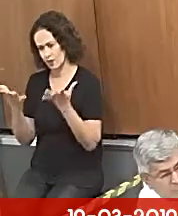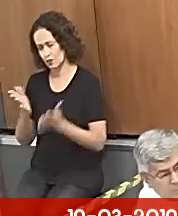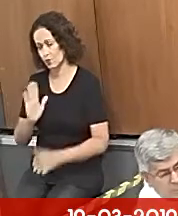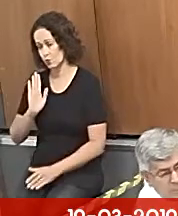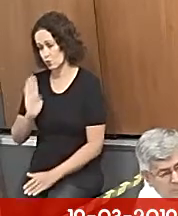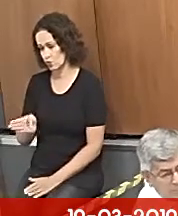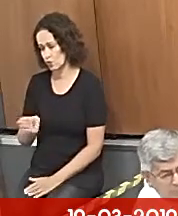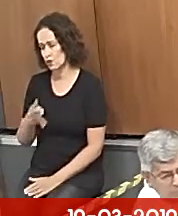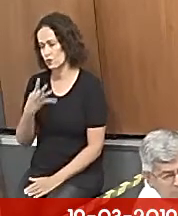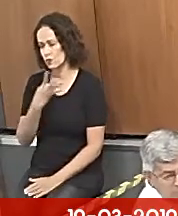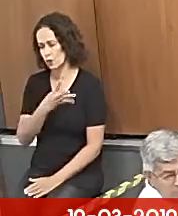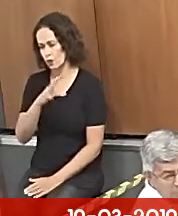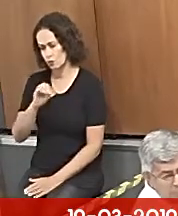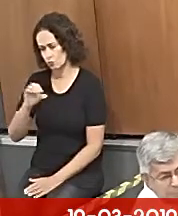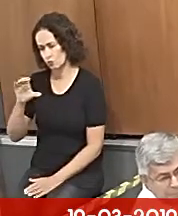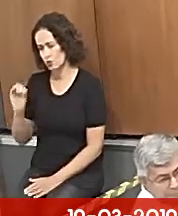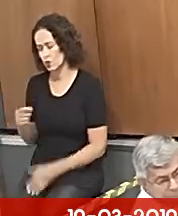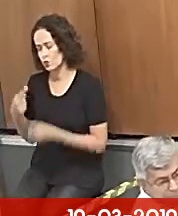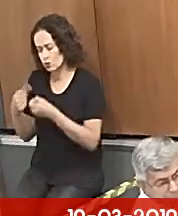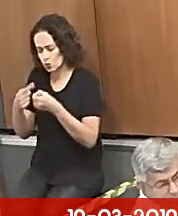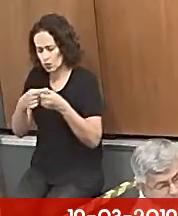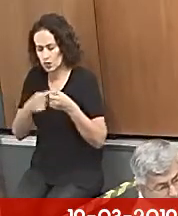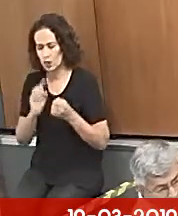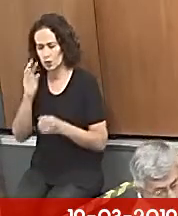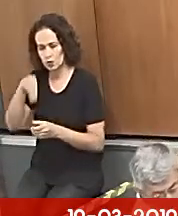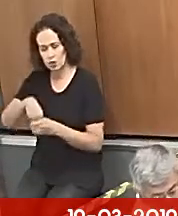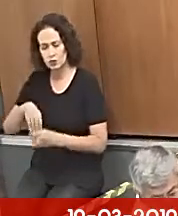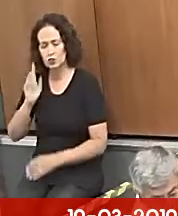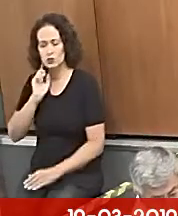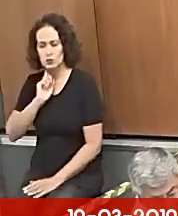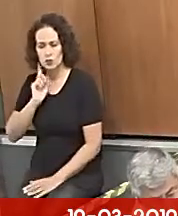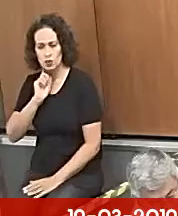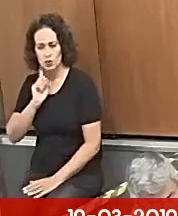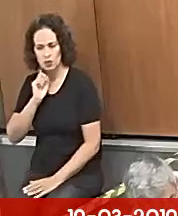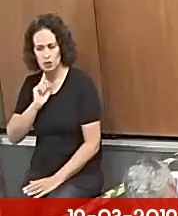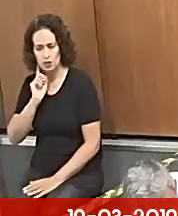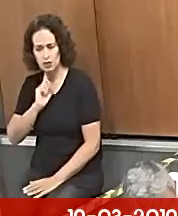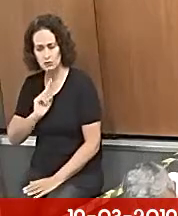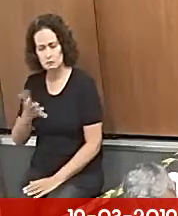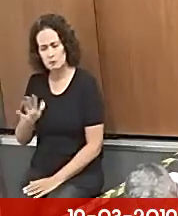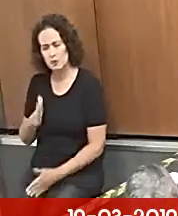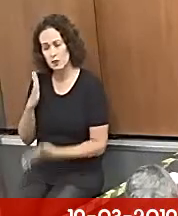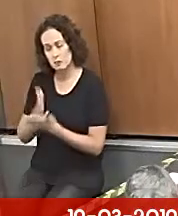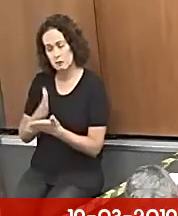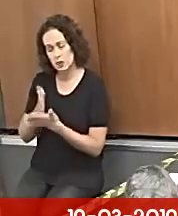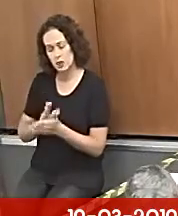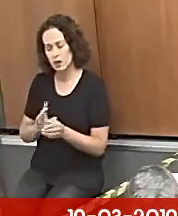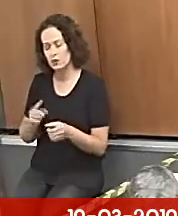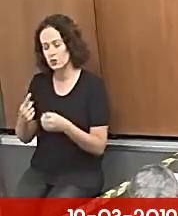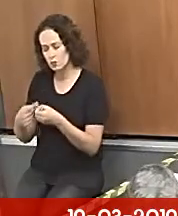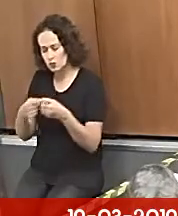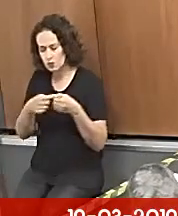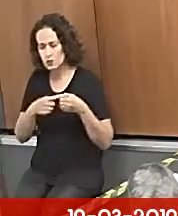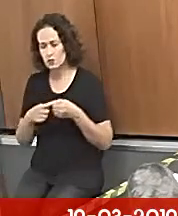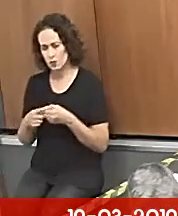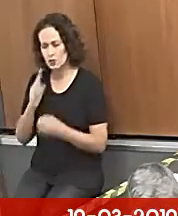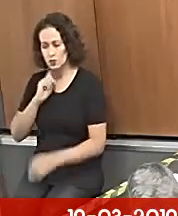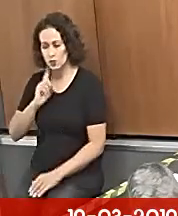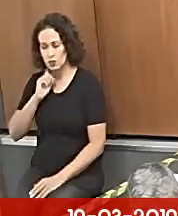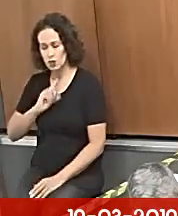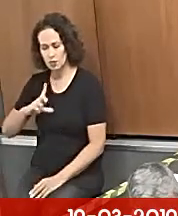450 municípios em minas gerais aproxima também aproximadamente a metade dos municípios mineiros têm uma unidade